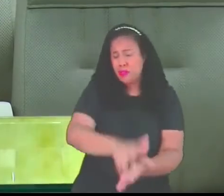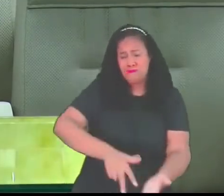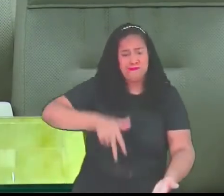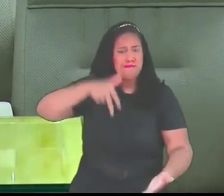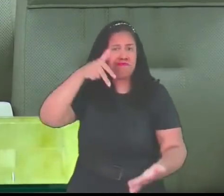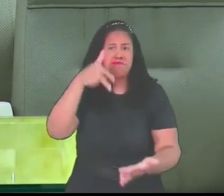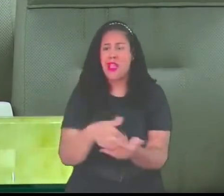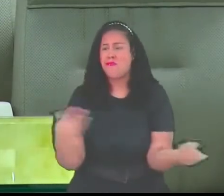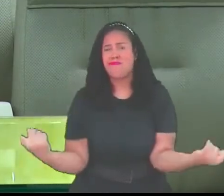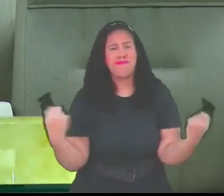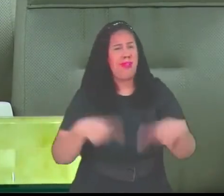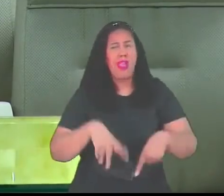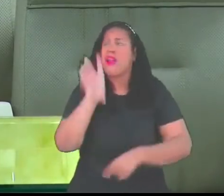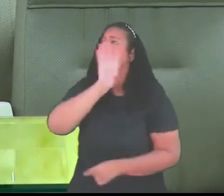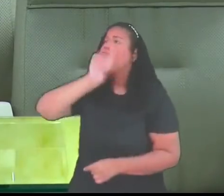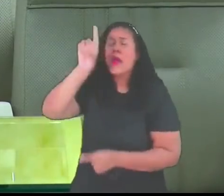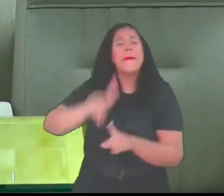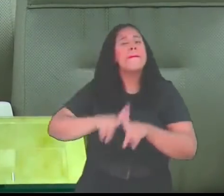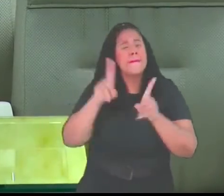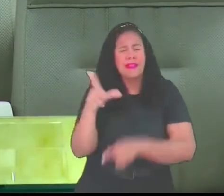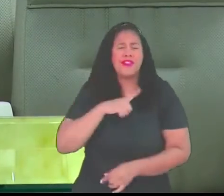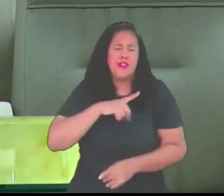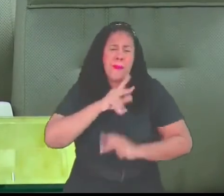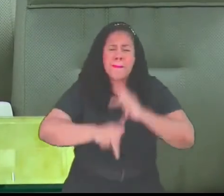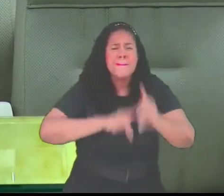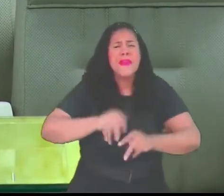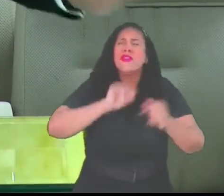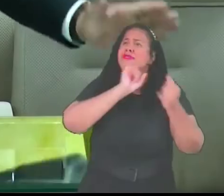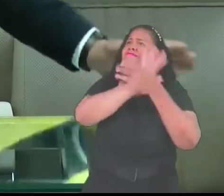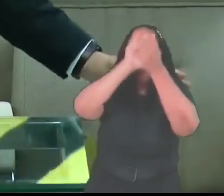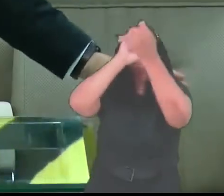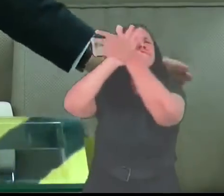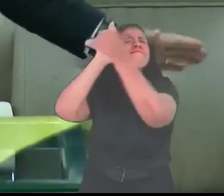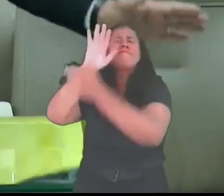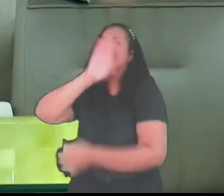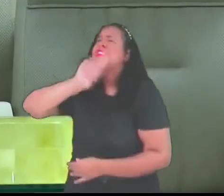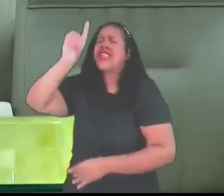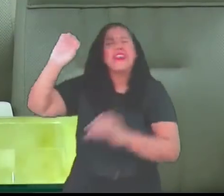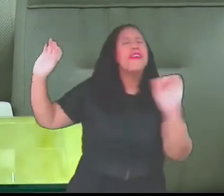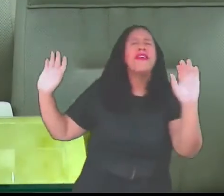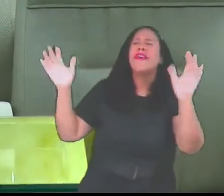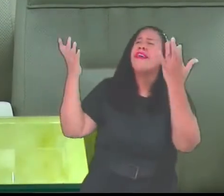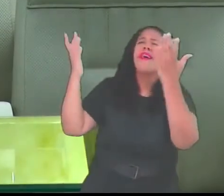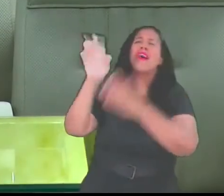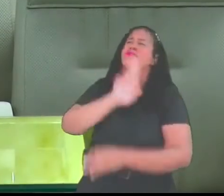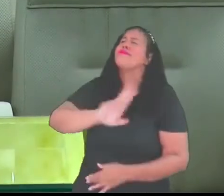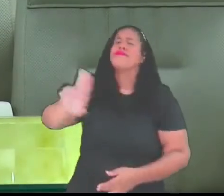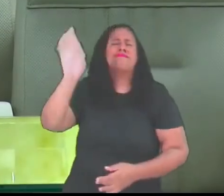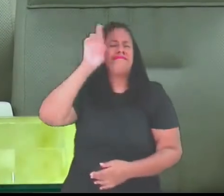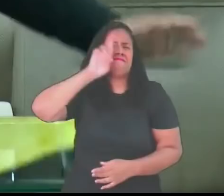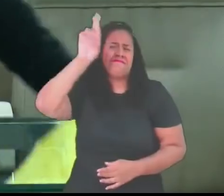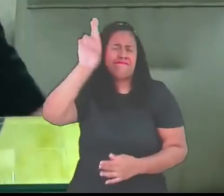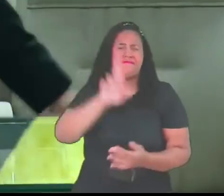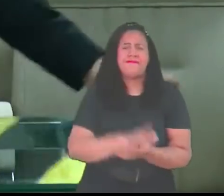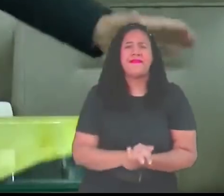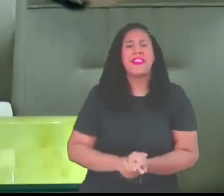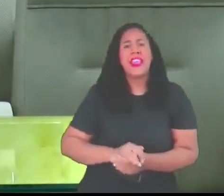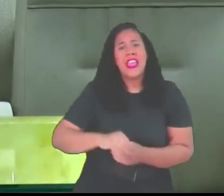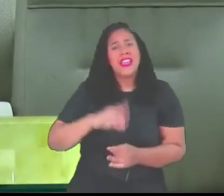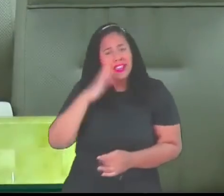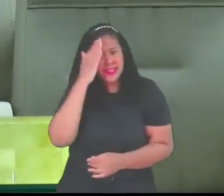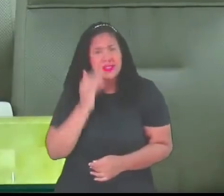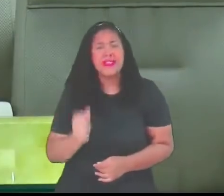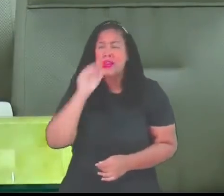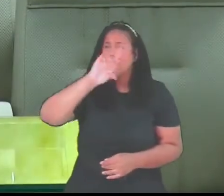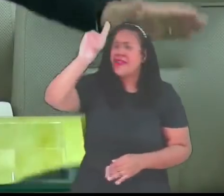levantar contra Deus, mas tem um povo que louva a Deus, que exalta o nome do Senhor, que sabe